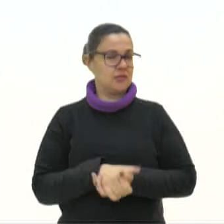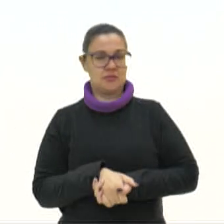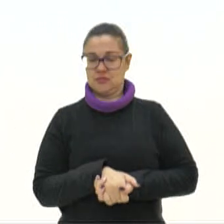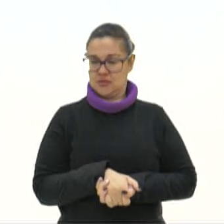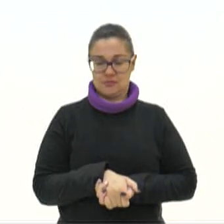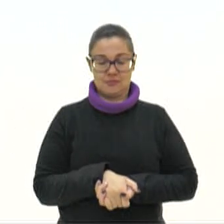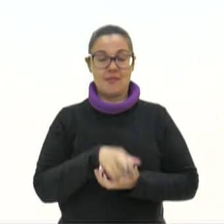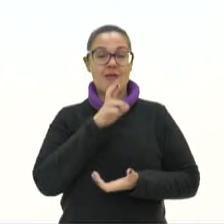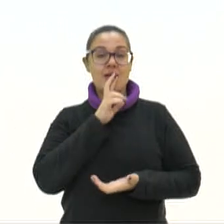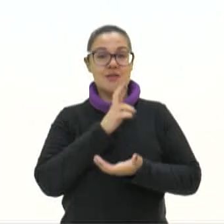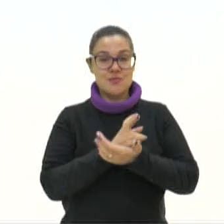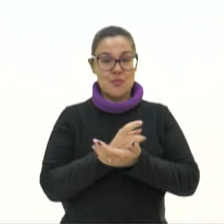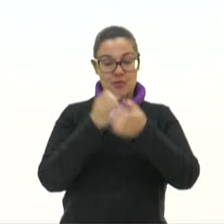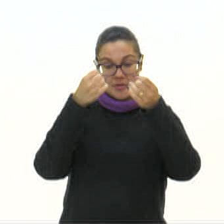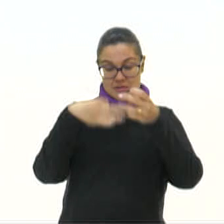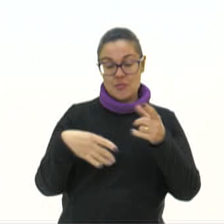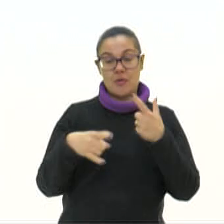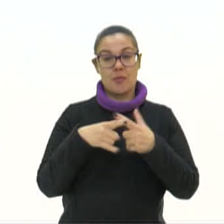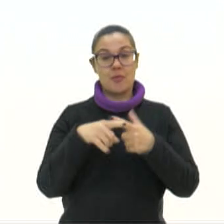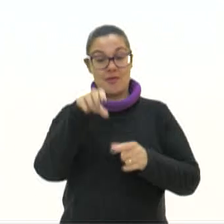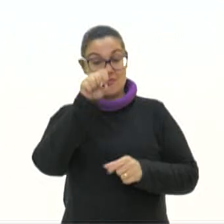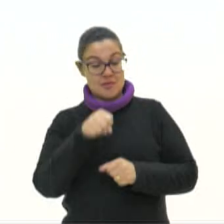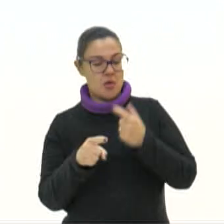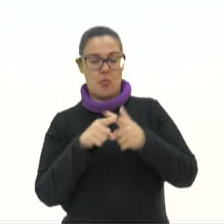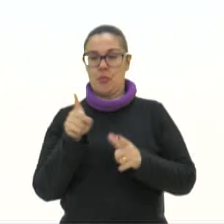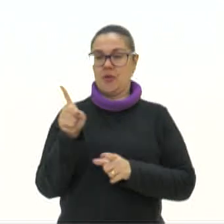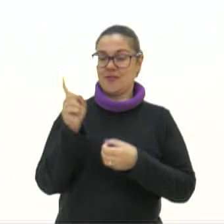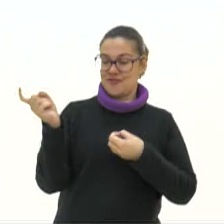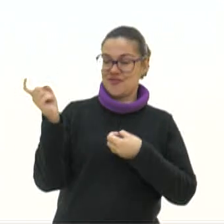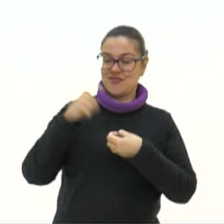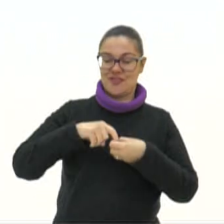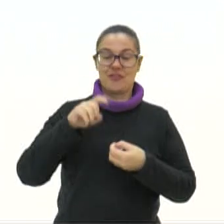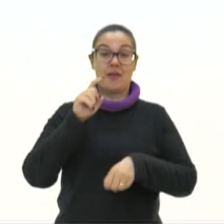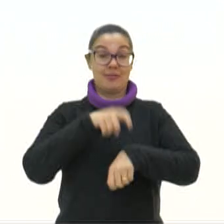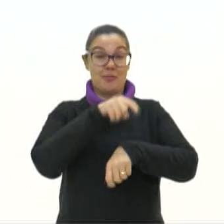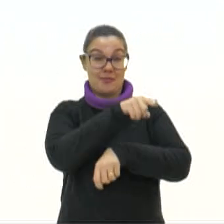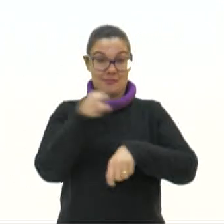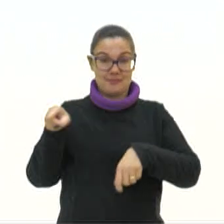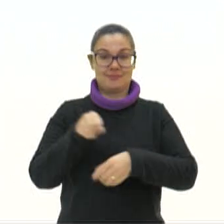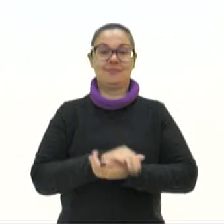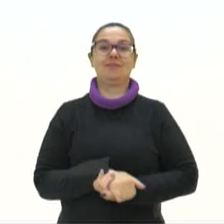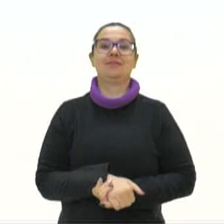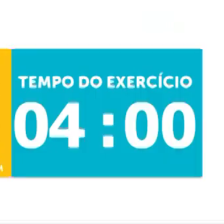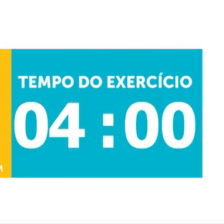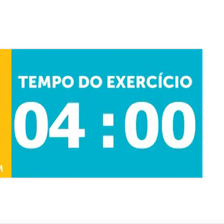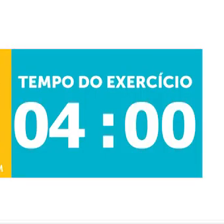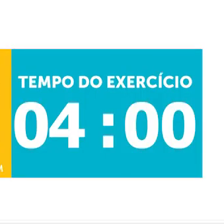Pessoal, responda lá, explica o porquê sim, o porquê não. Já voltamos. Tempo para vocês.